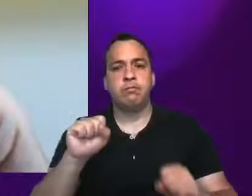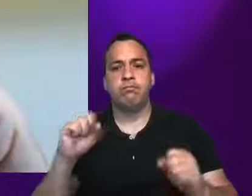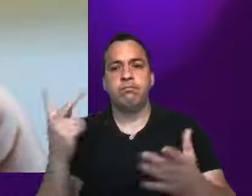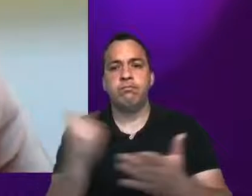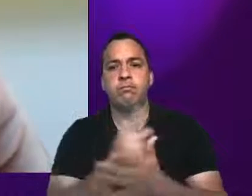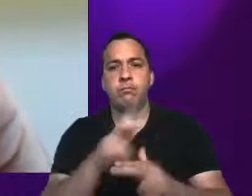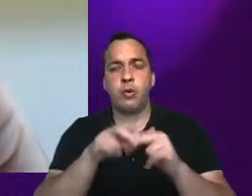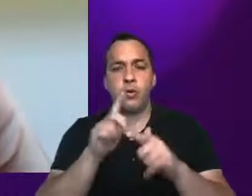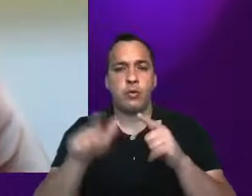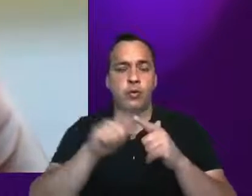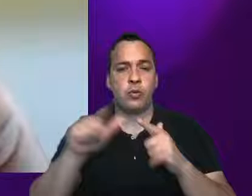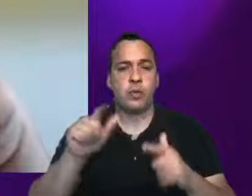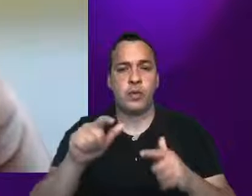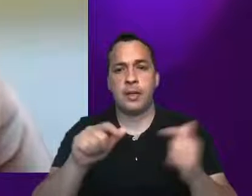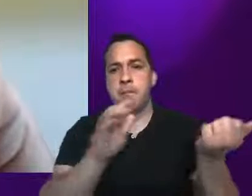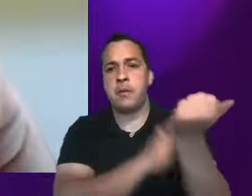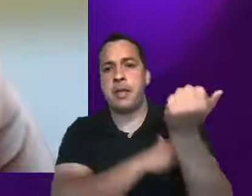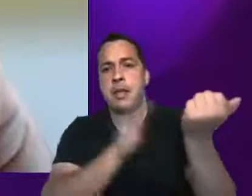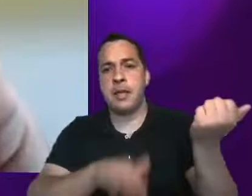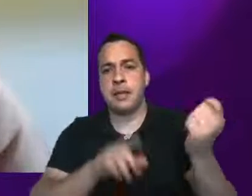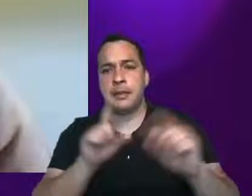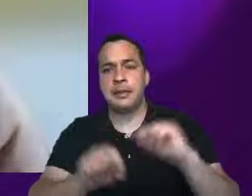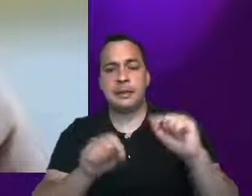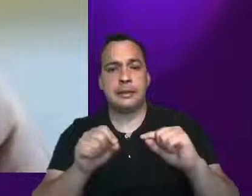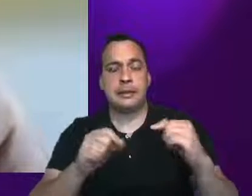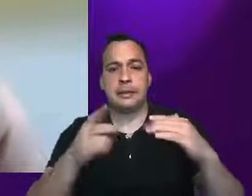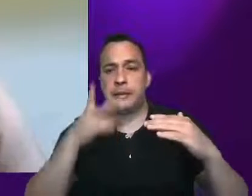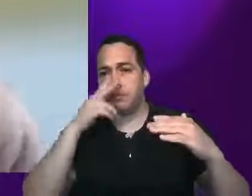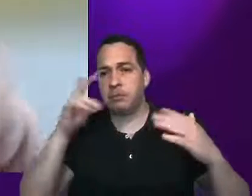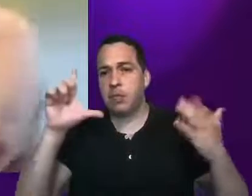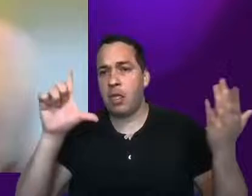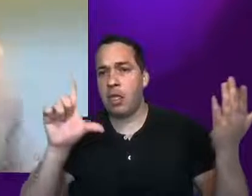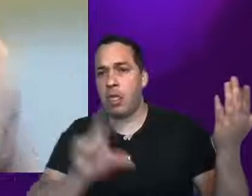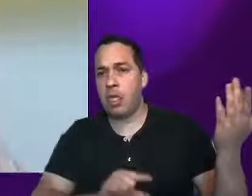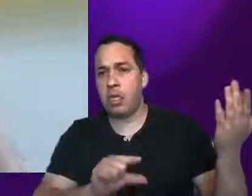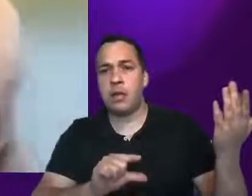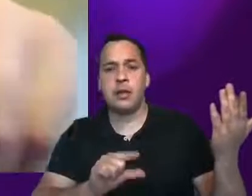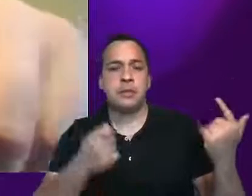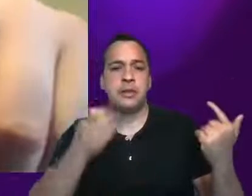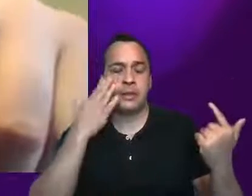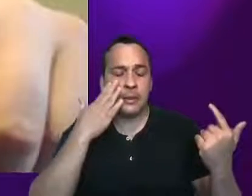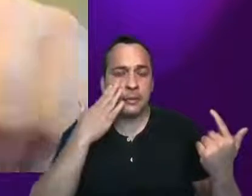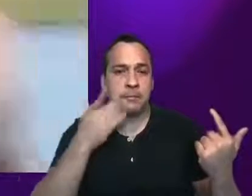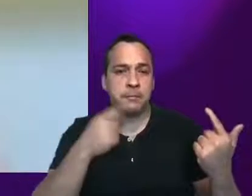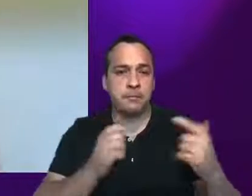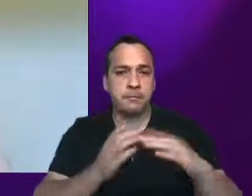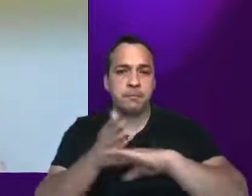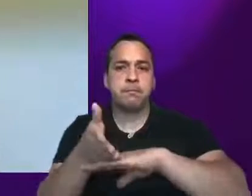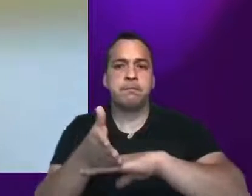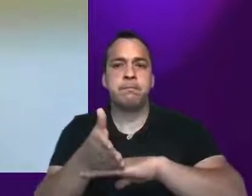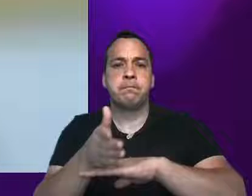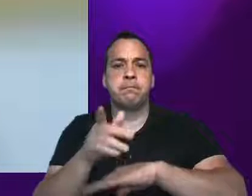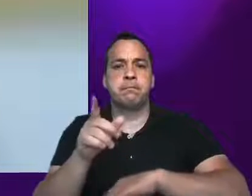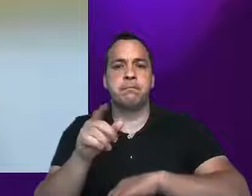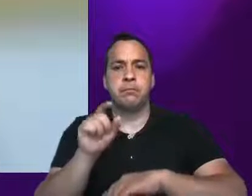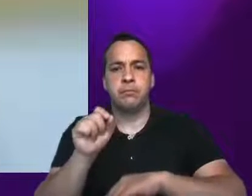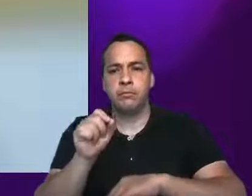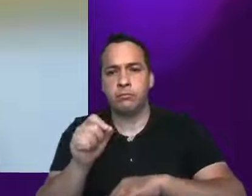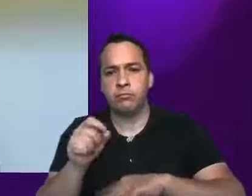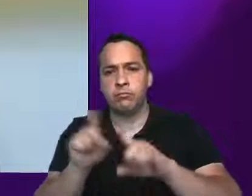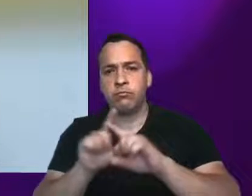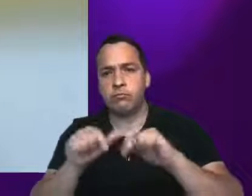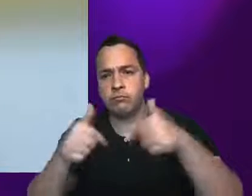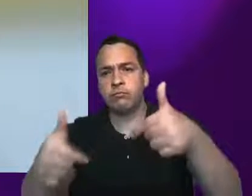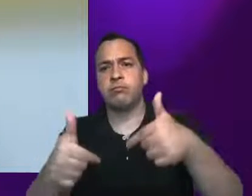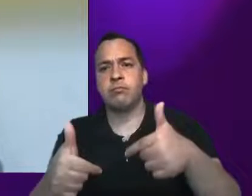também, né? Dessa hipoperfusão. Então, você tem que assumir que você tem que entrar naquela fase do resgate, do descalonamento